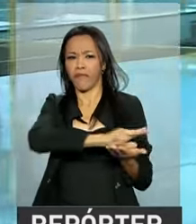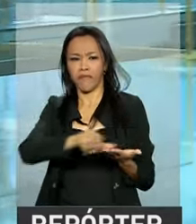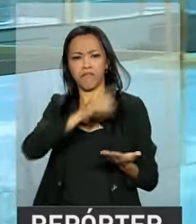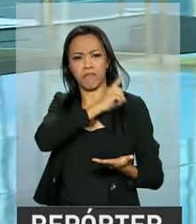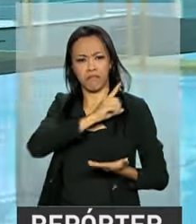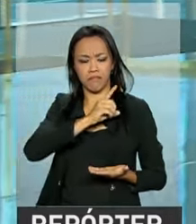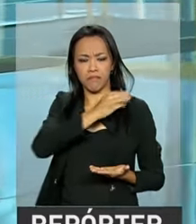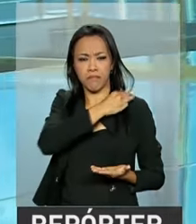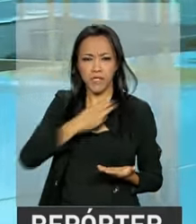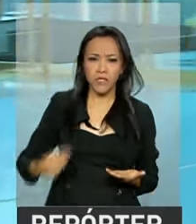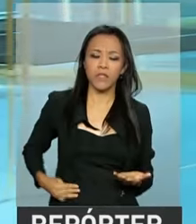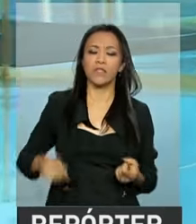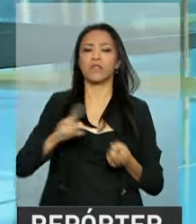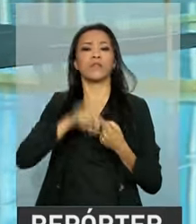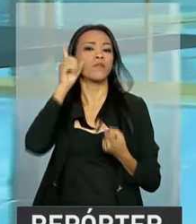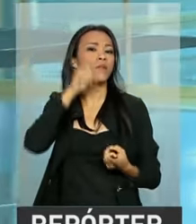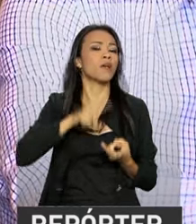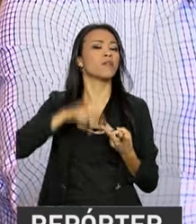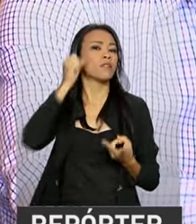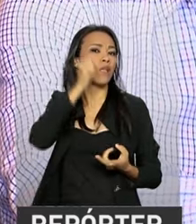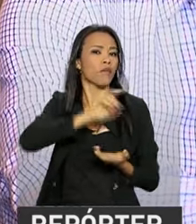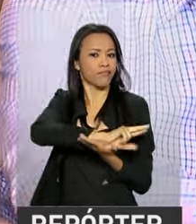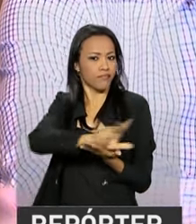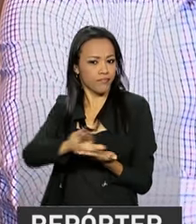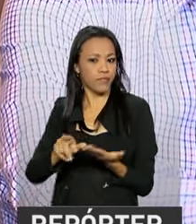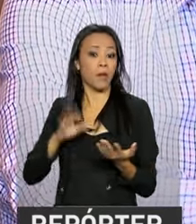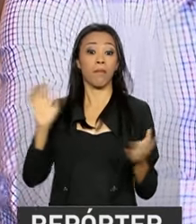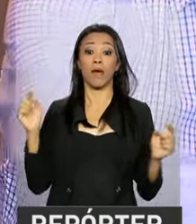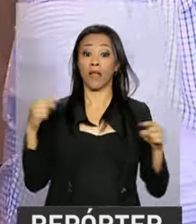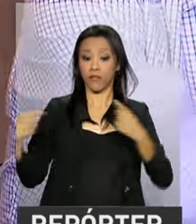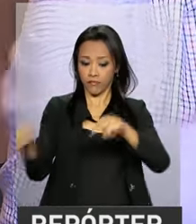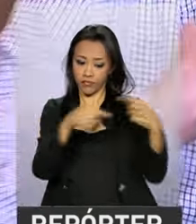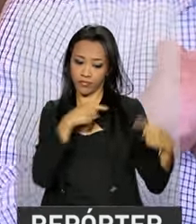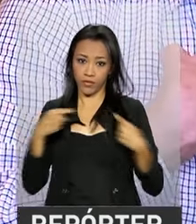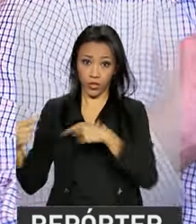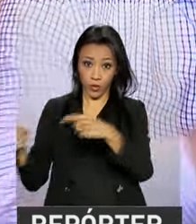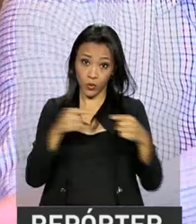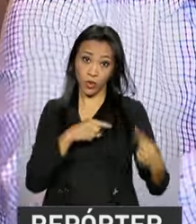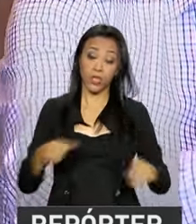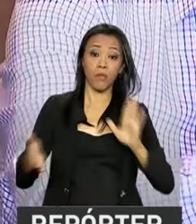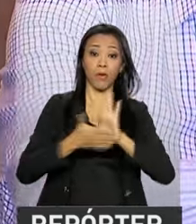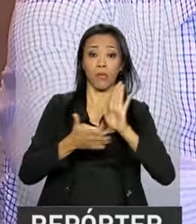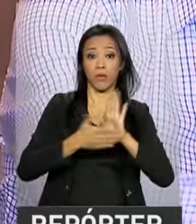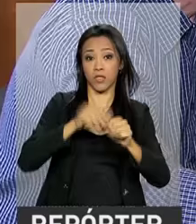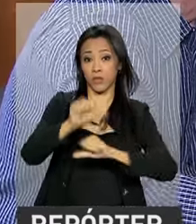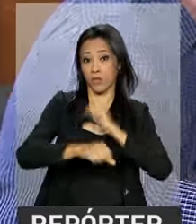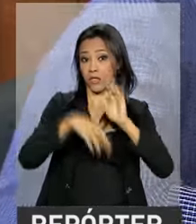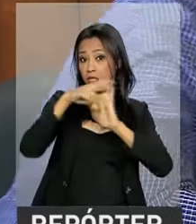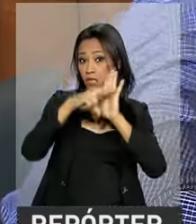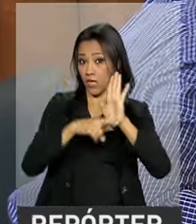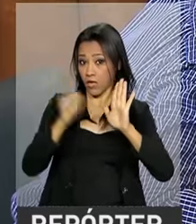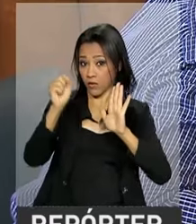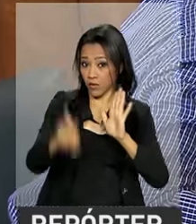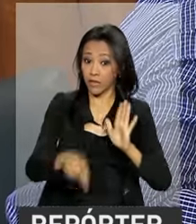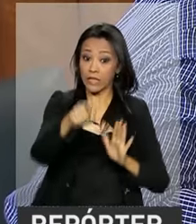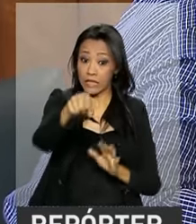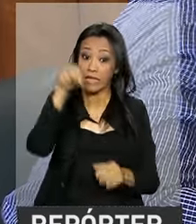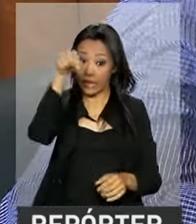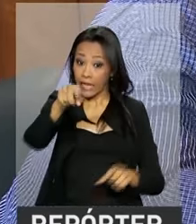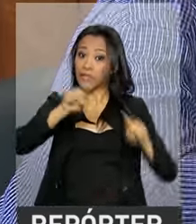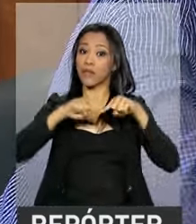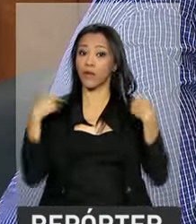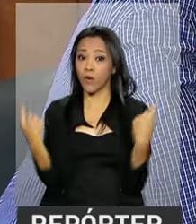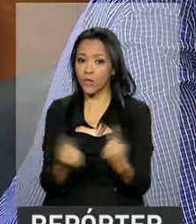parlamentares para discutir a proposta de reforma da previdência social durante a reunião eles trataram de alguns